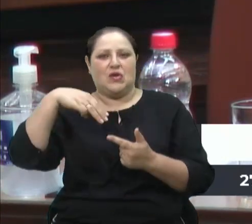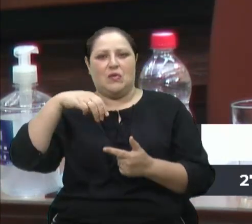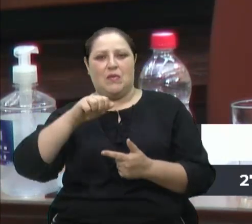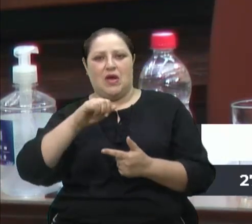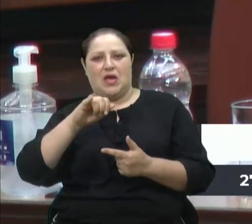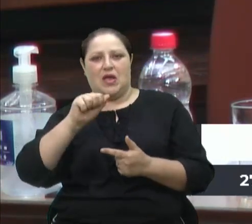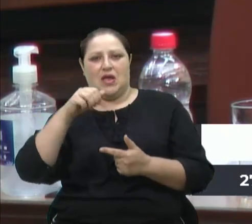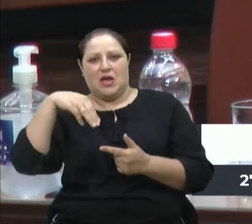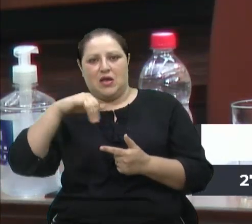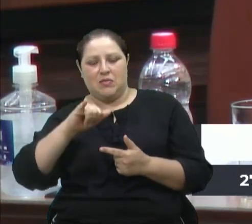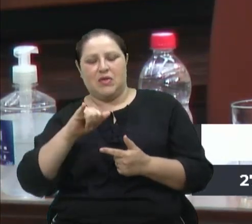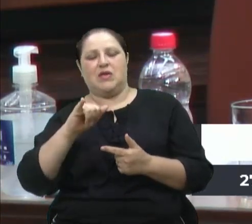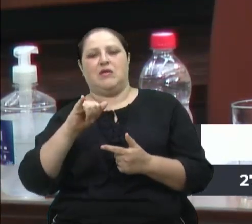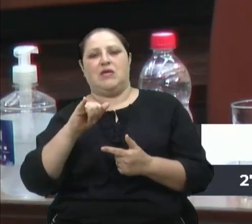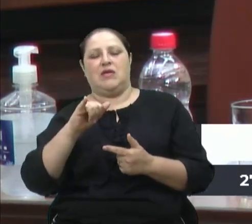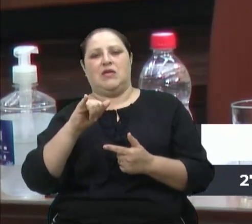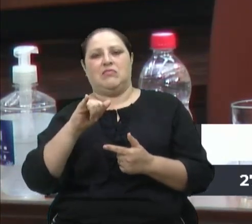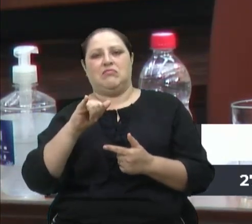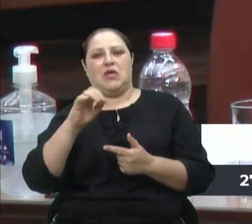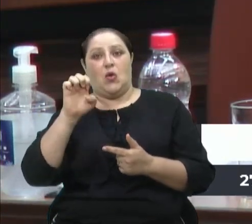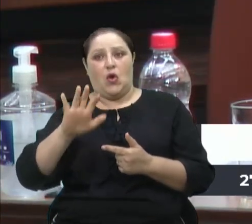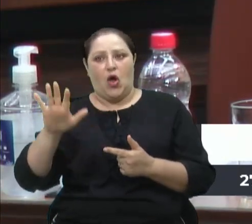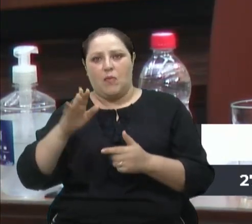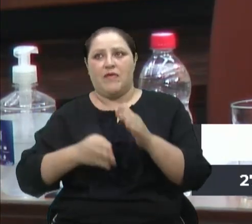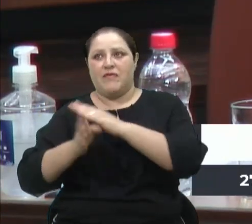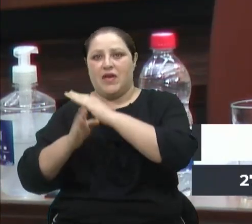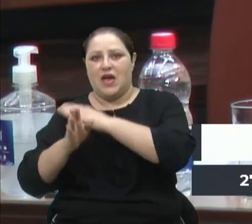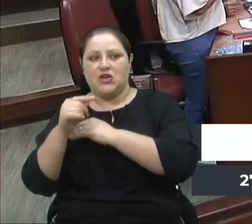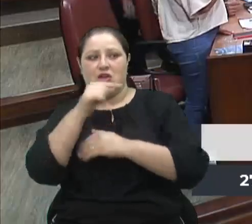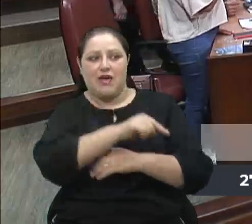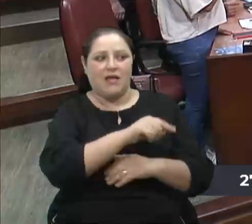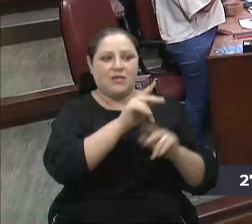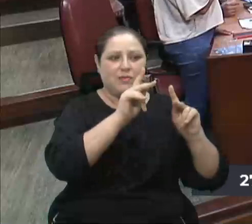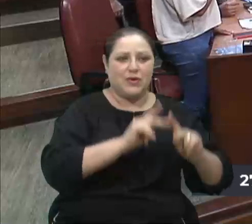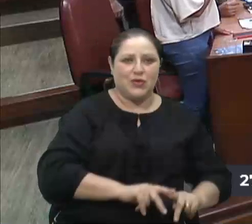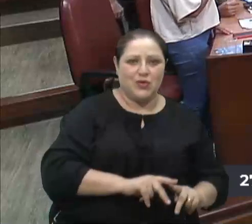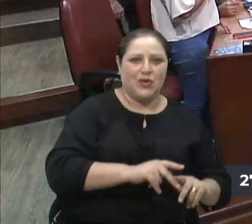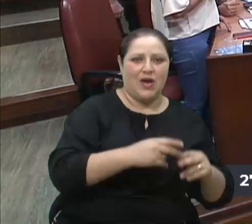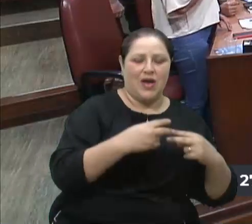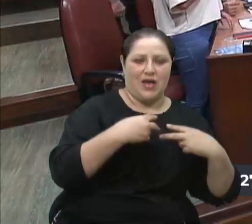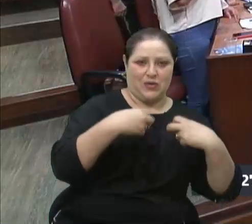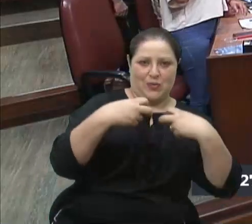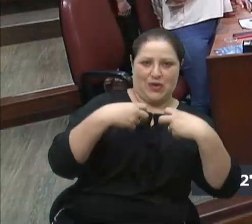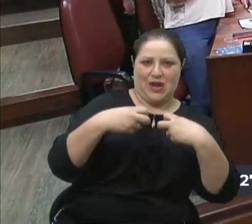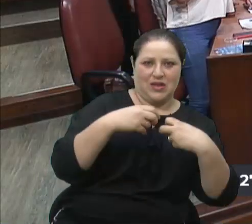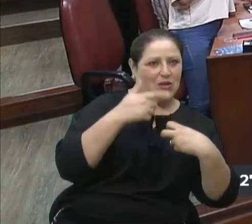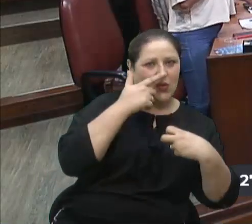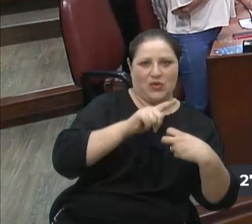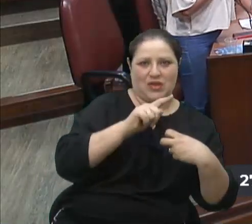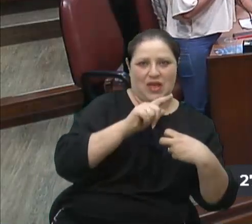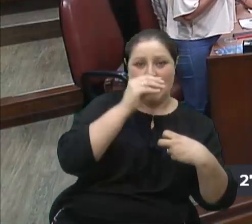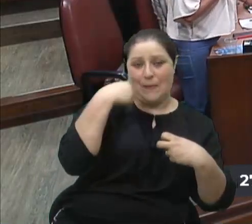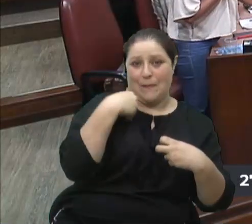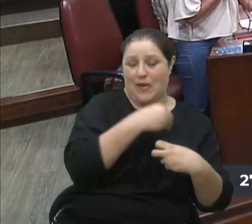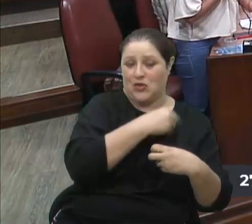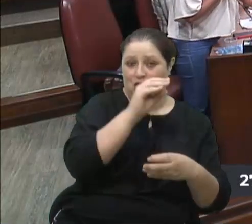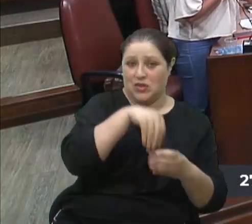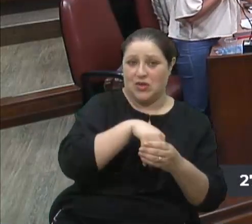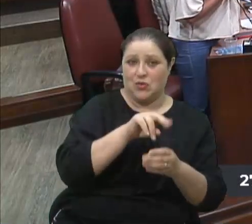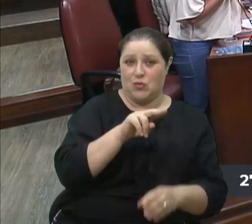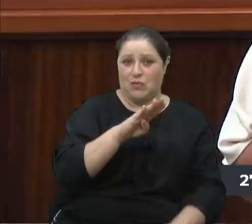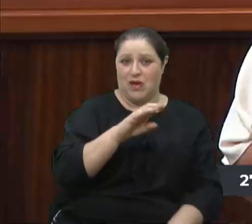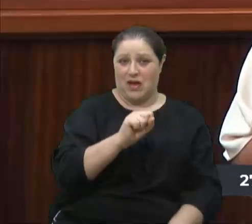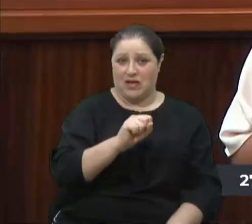aquelas pessoas não conseguem nem médico numa UBS. Obrigado, vereadora. Muito obrigado, vereador. Então, eu vou